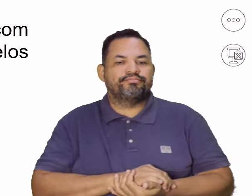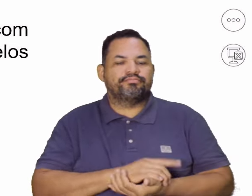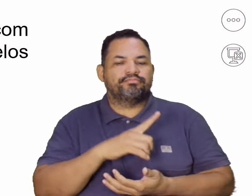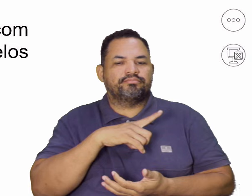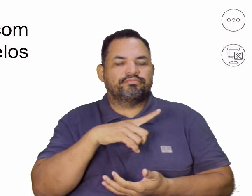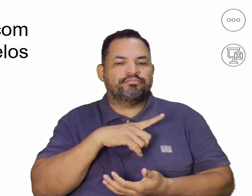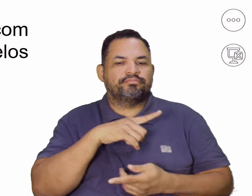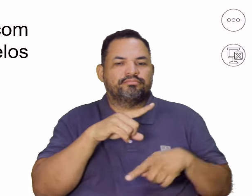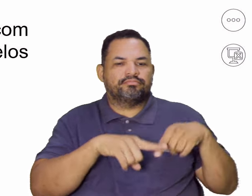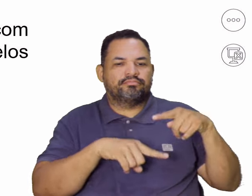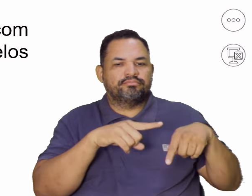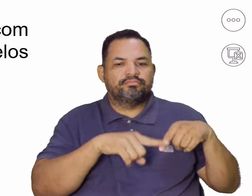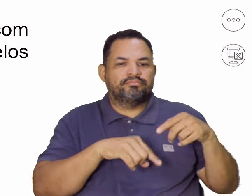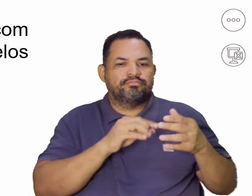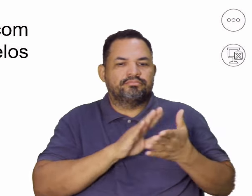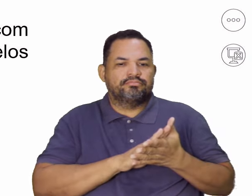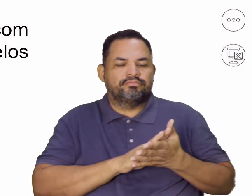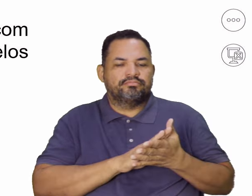são aquelas